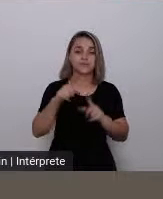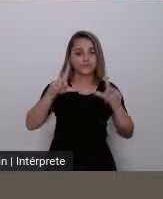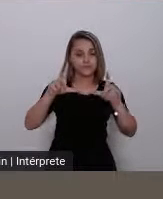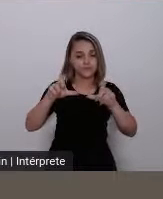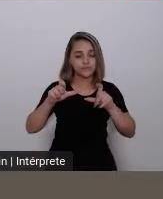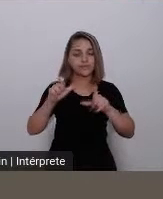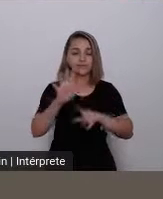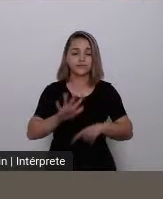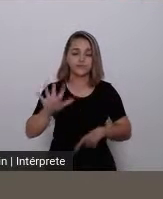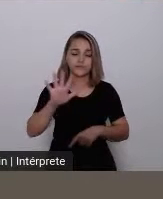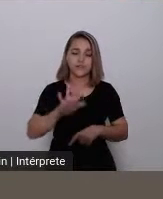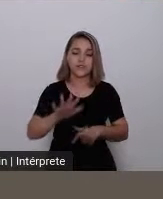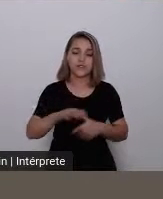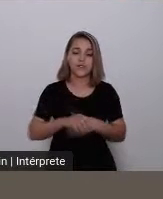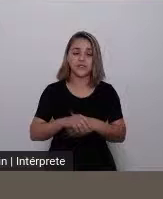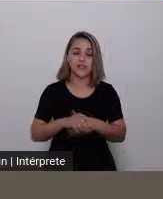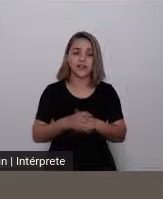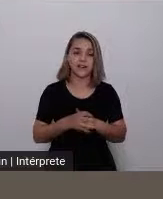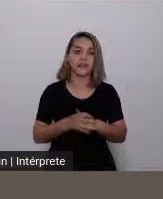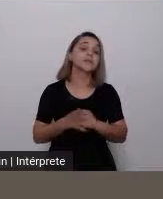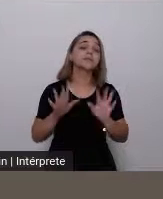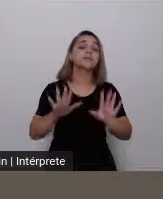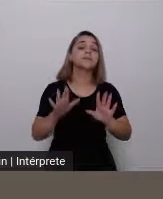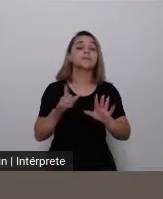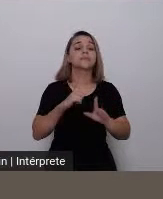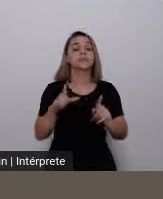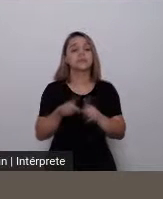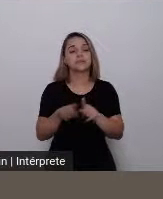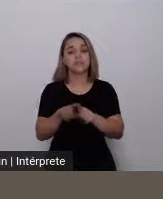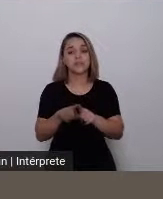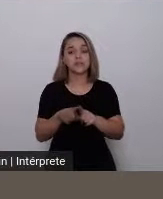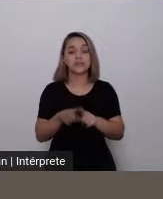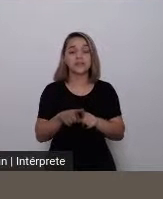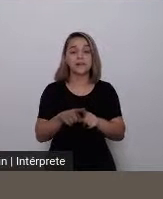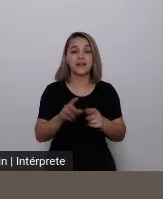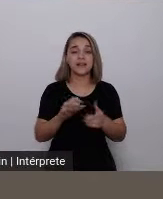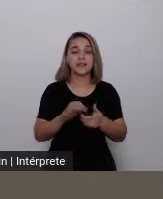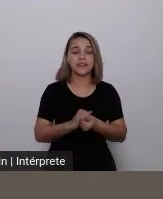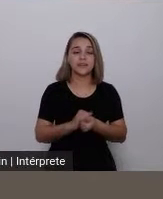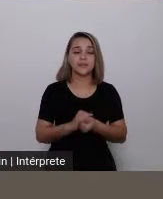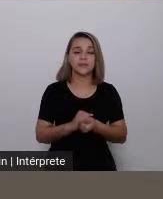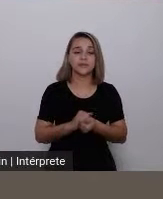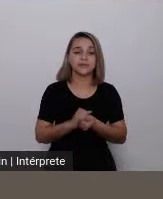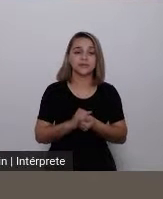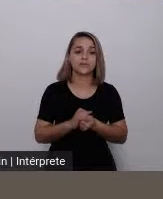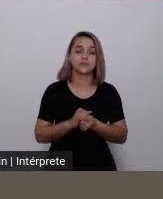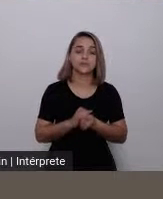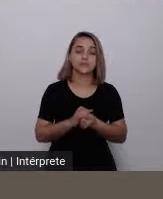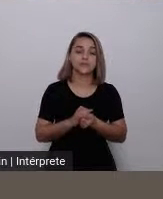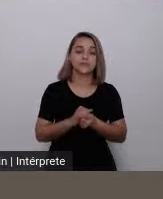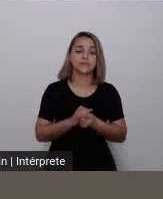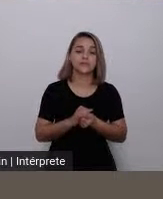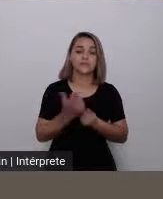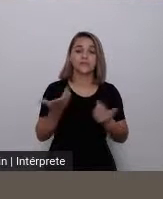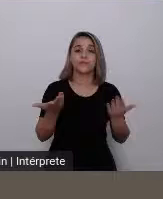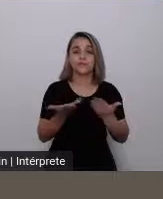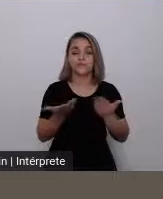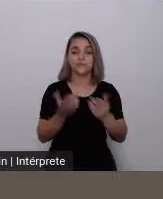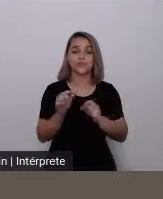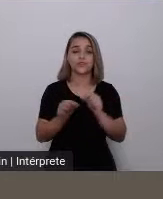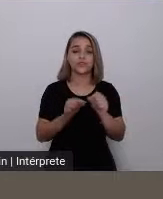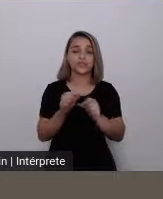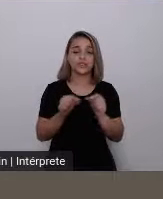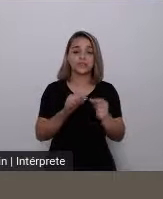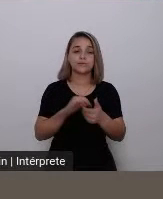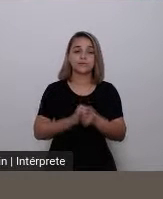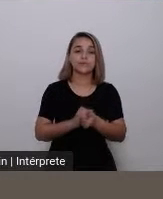guerra. Por outro lado, embora possa ter passado ao largo da intenção dos organizadores dessa série de encontros, acredito que outro livro realizado em